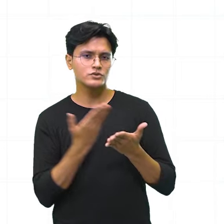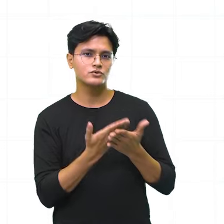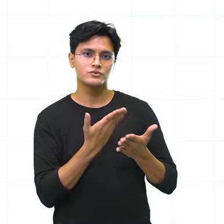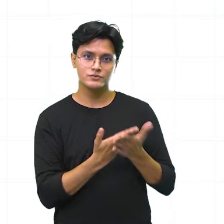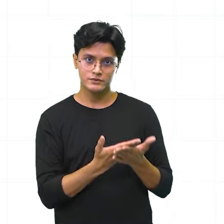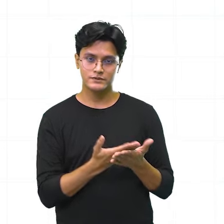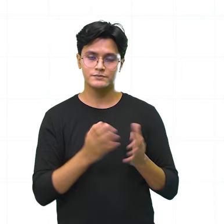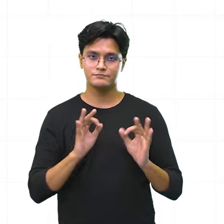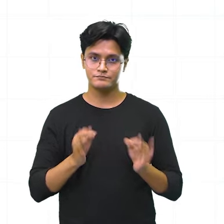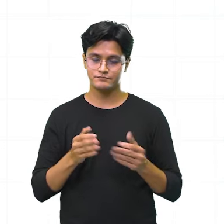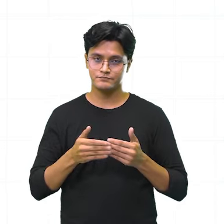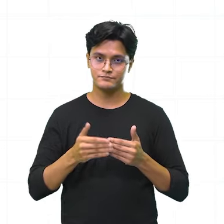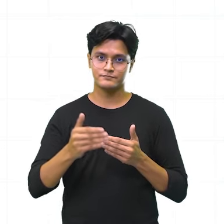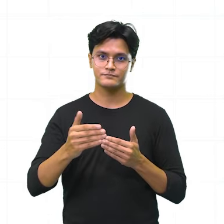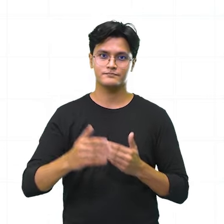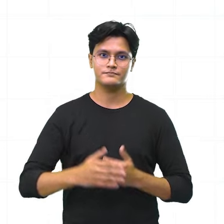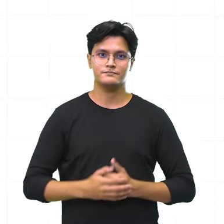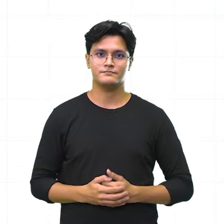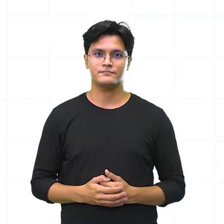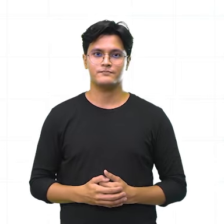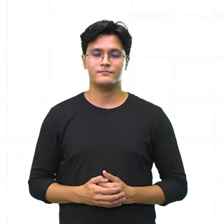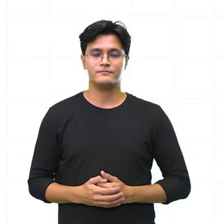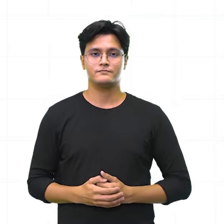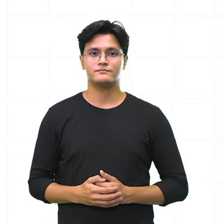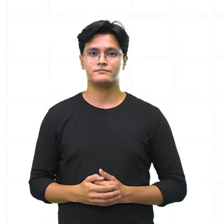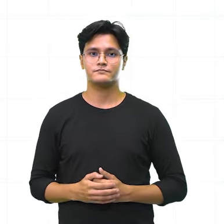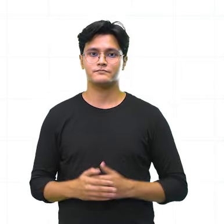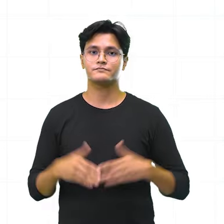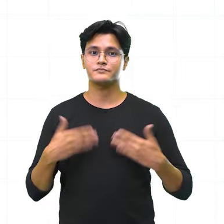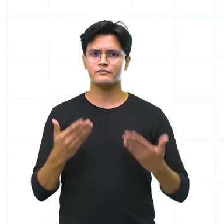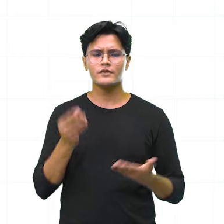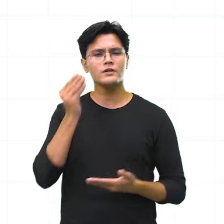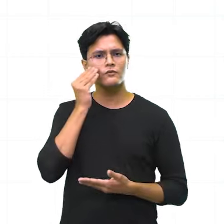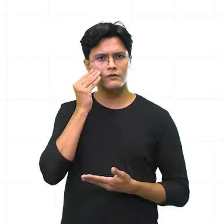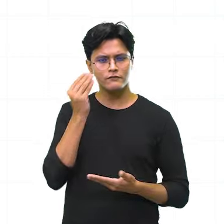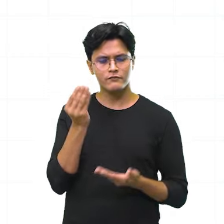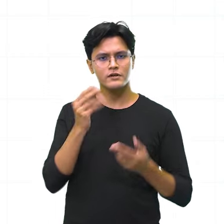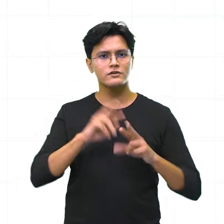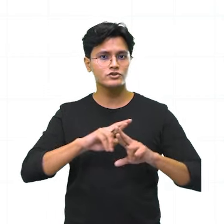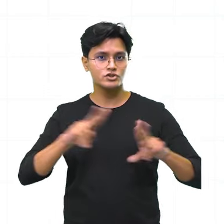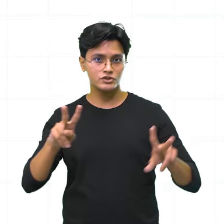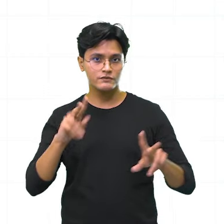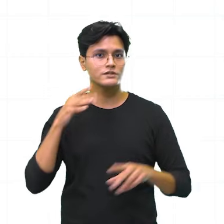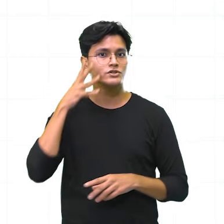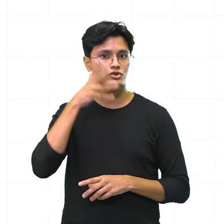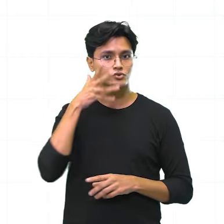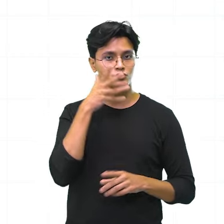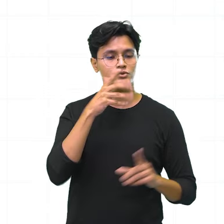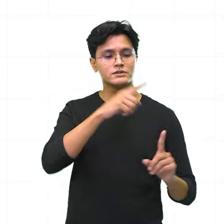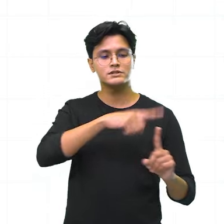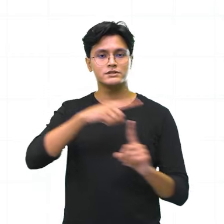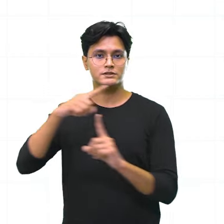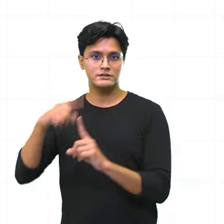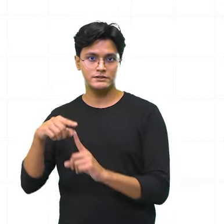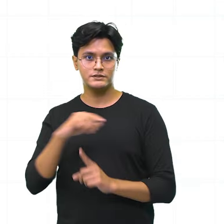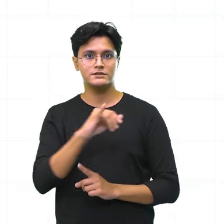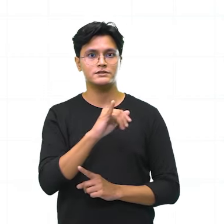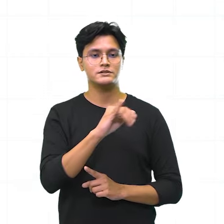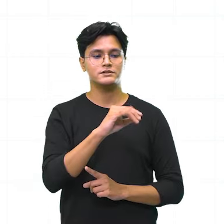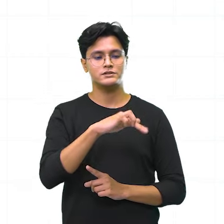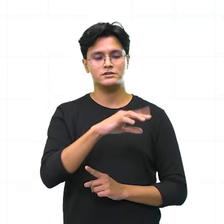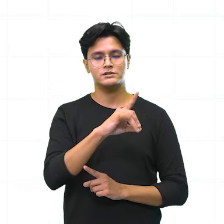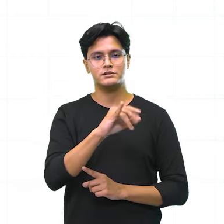a partir de agora, certo? Vamos ver então essa diferença entre o discurso direto e o